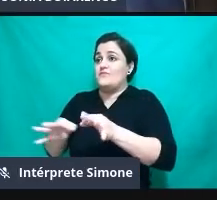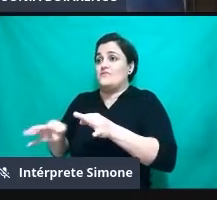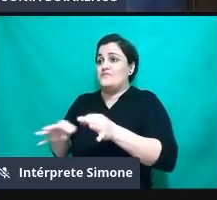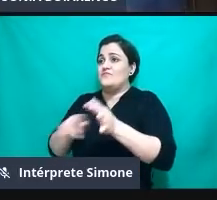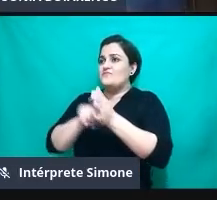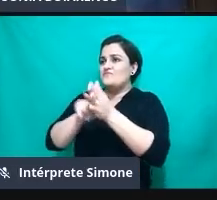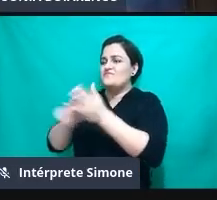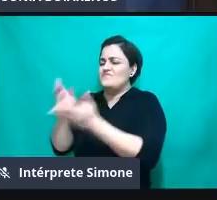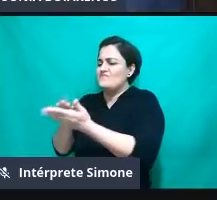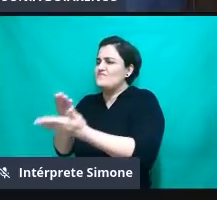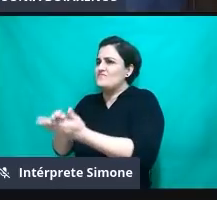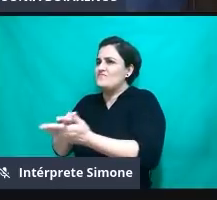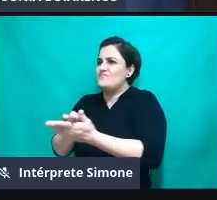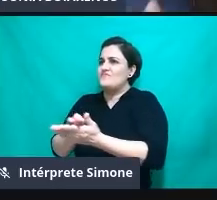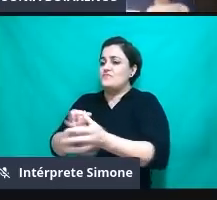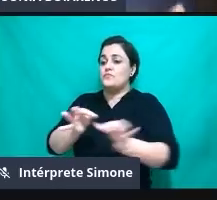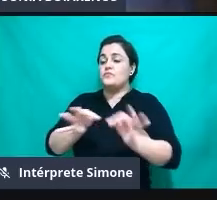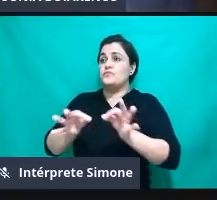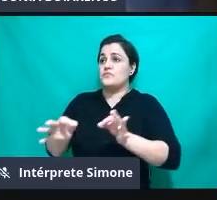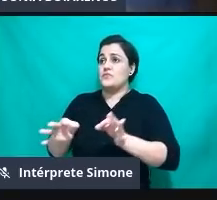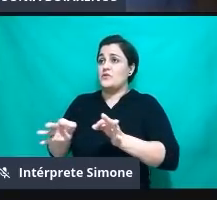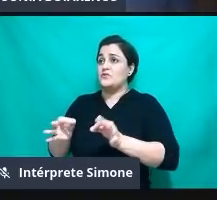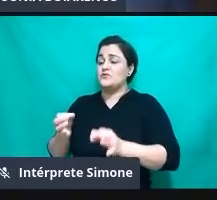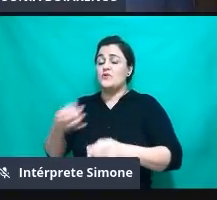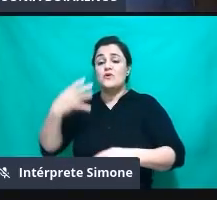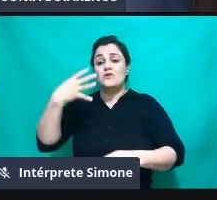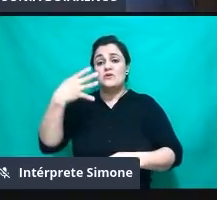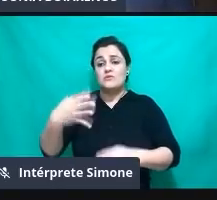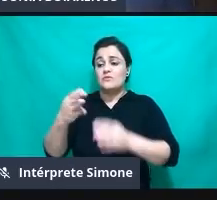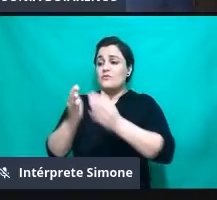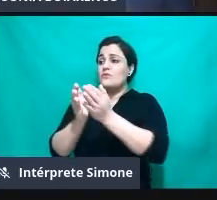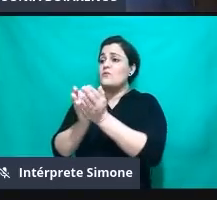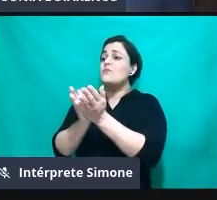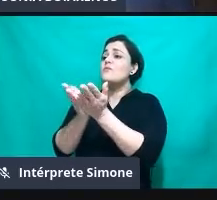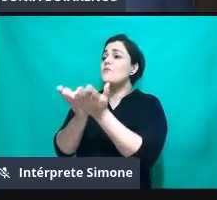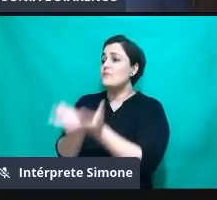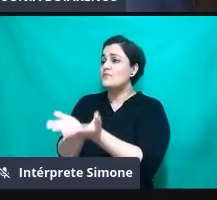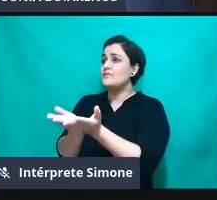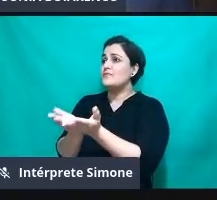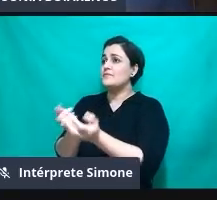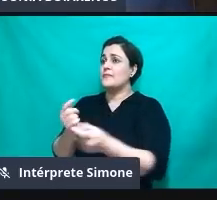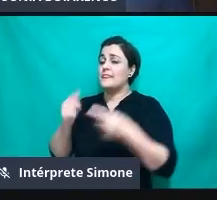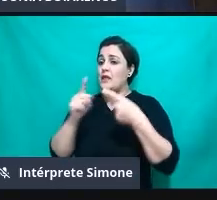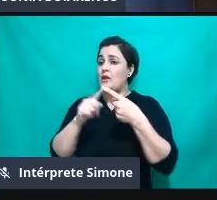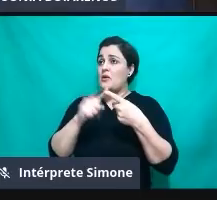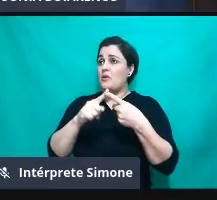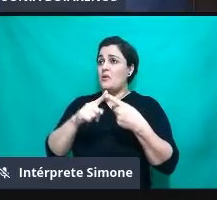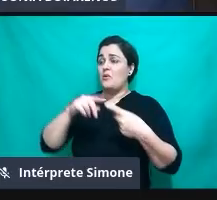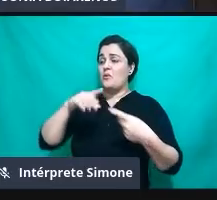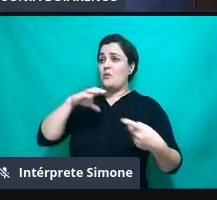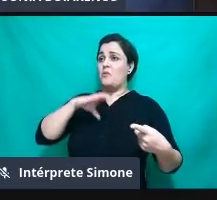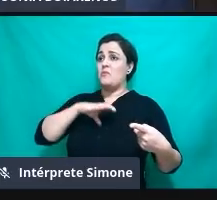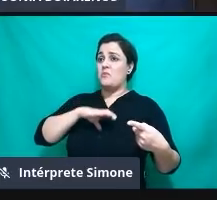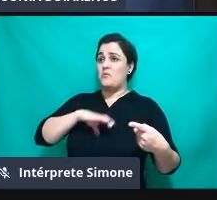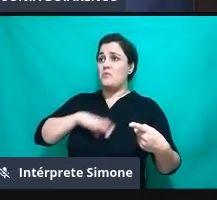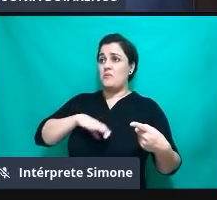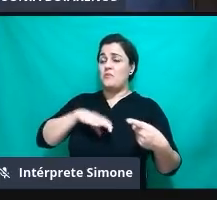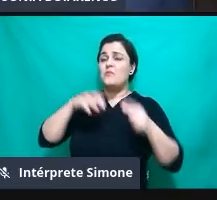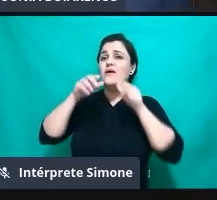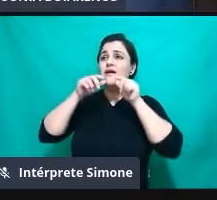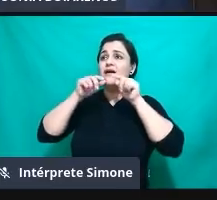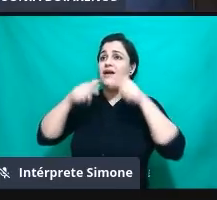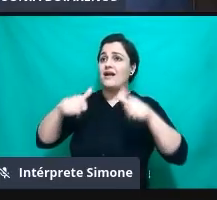4 cadernos, né? Sendo um de linguagens, né? Que tem a língua portuguesa, a arte, a